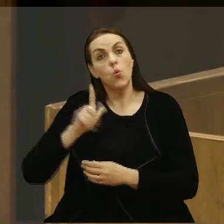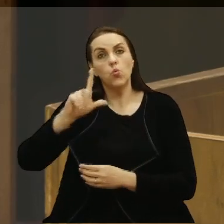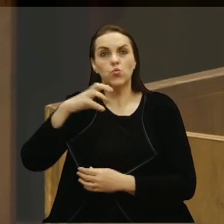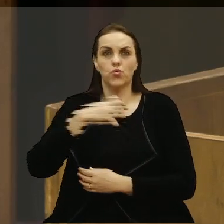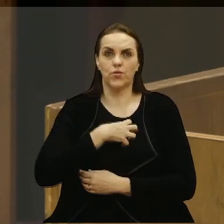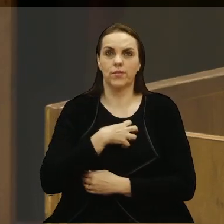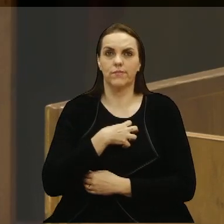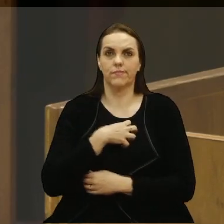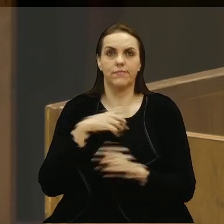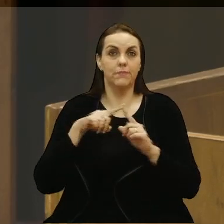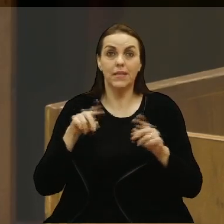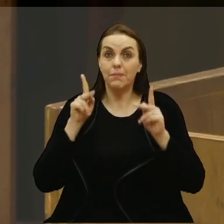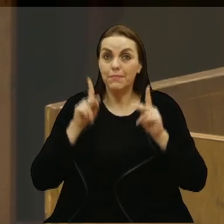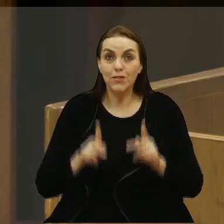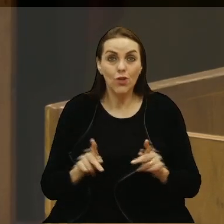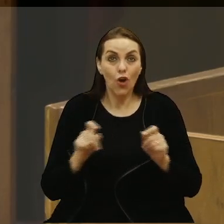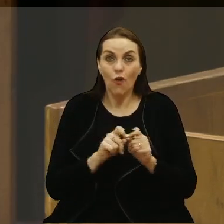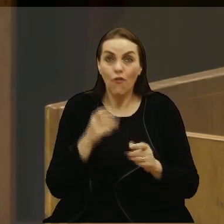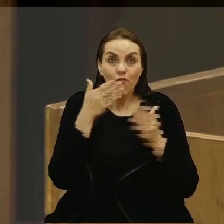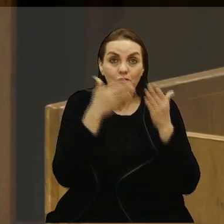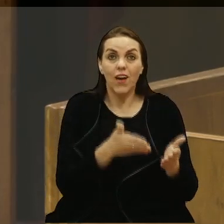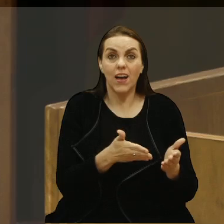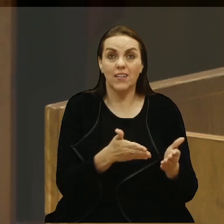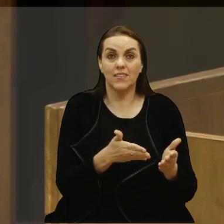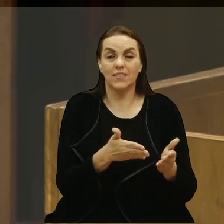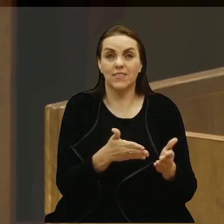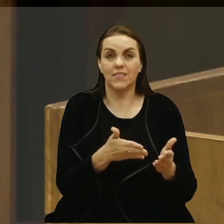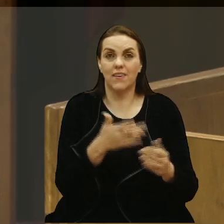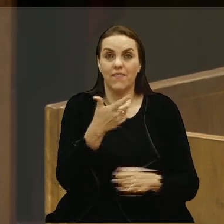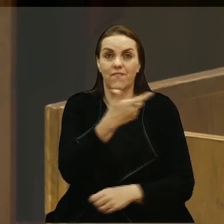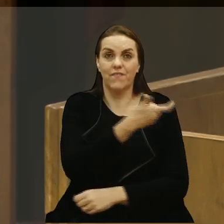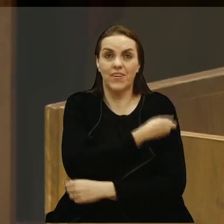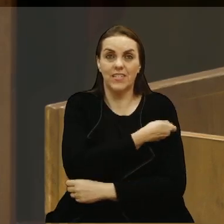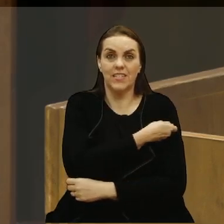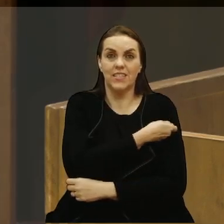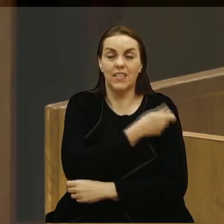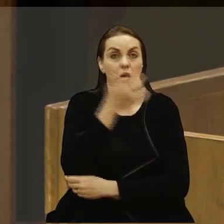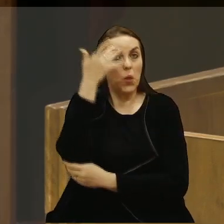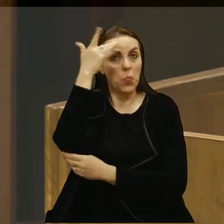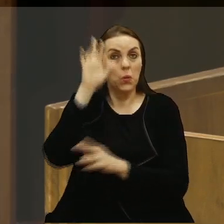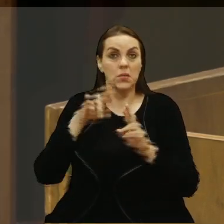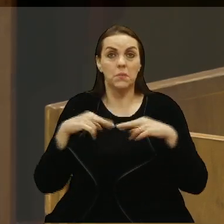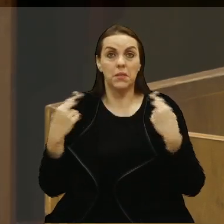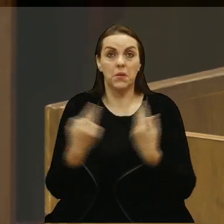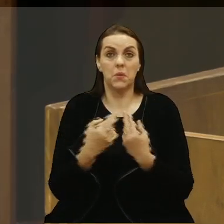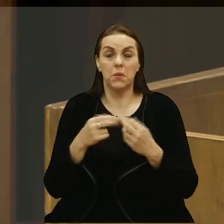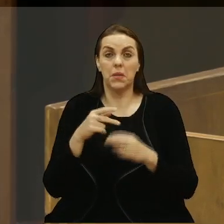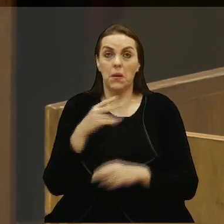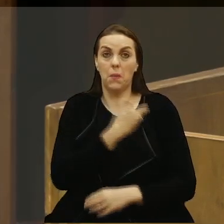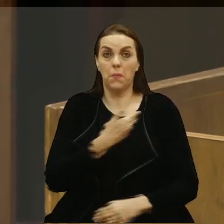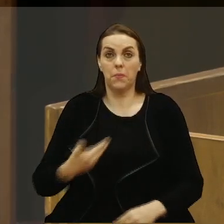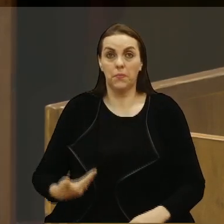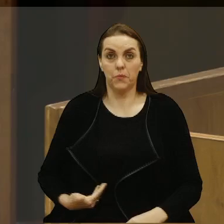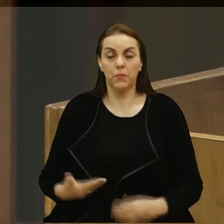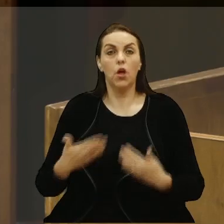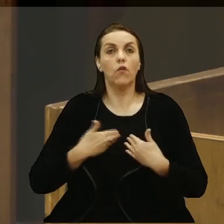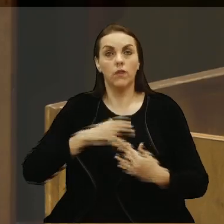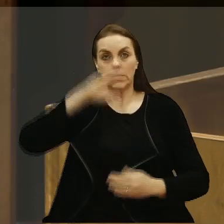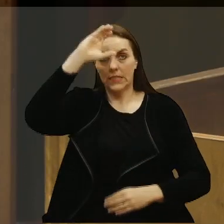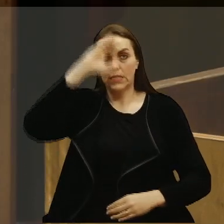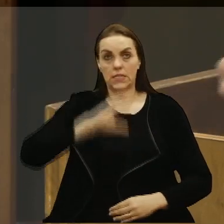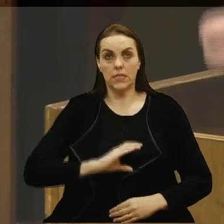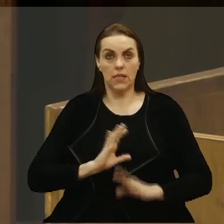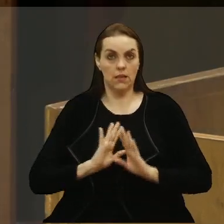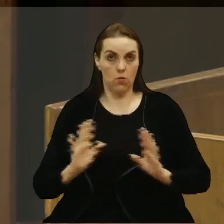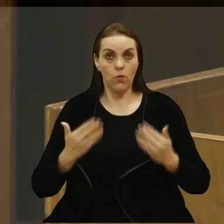Mas as pessoas não fazem essa vacina. Por isso eu não sabia da audiência pública, e aqui como cidadão, não estou nem falando como